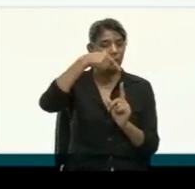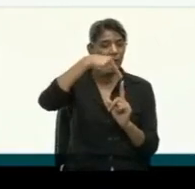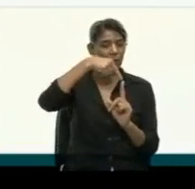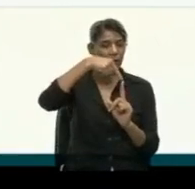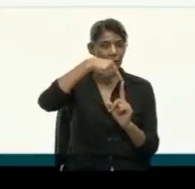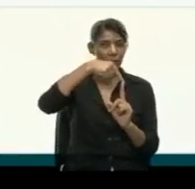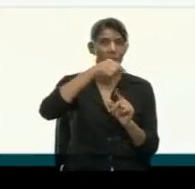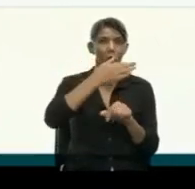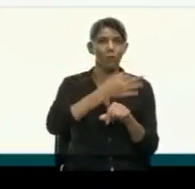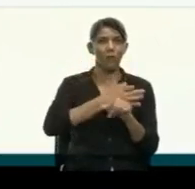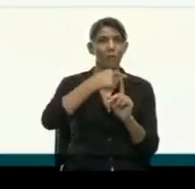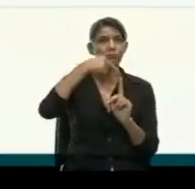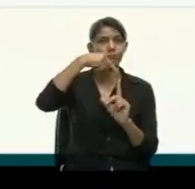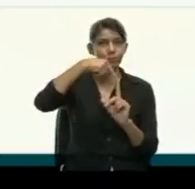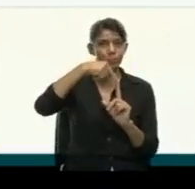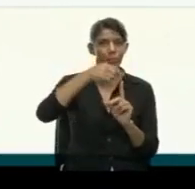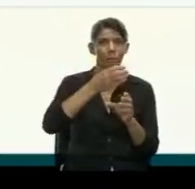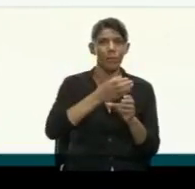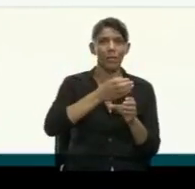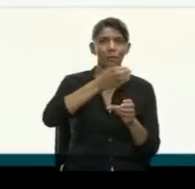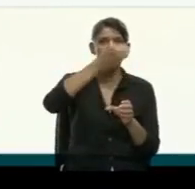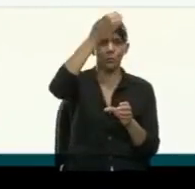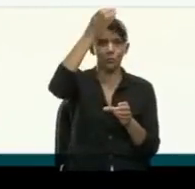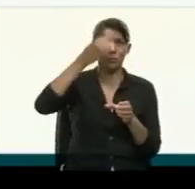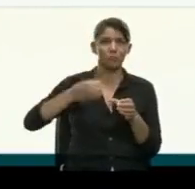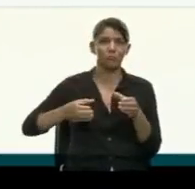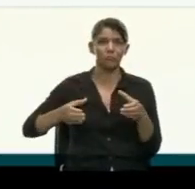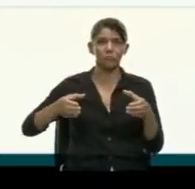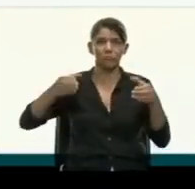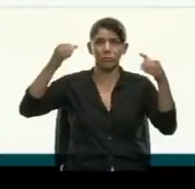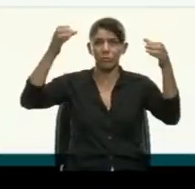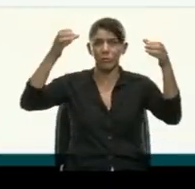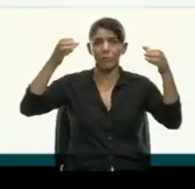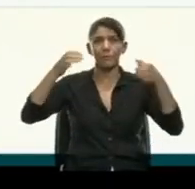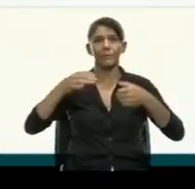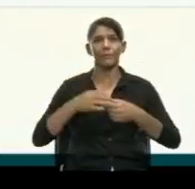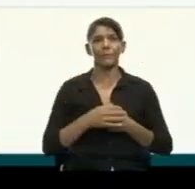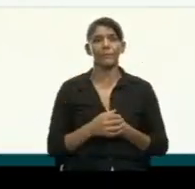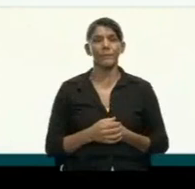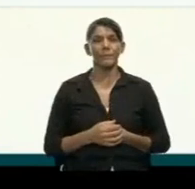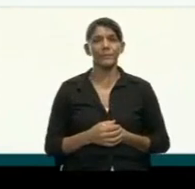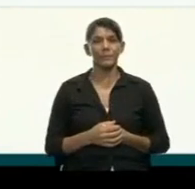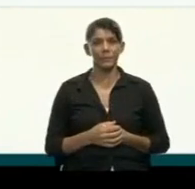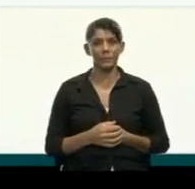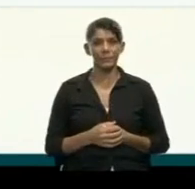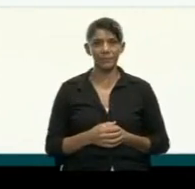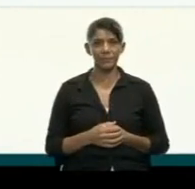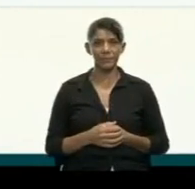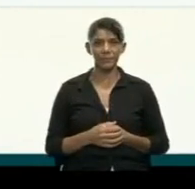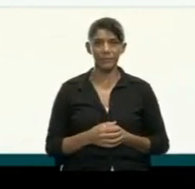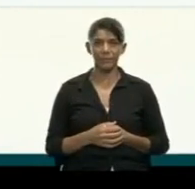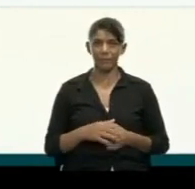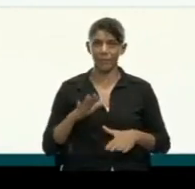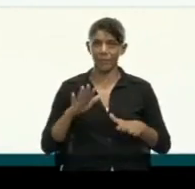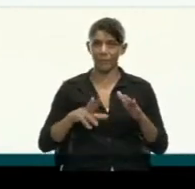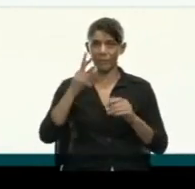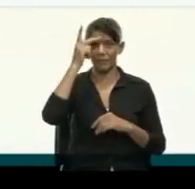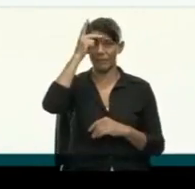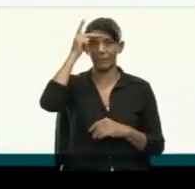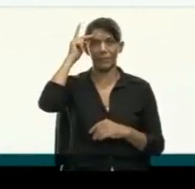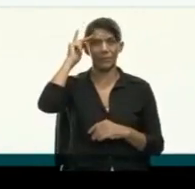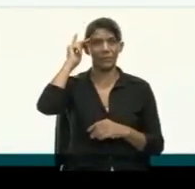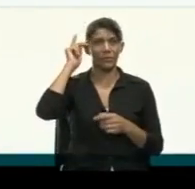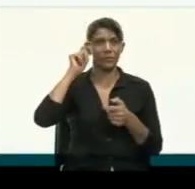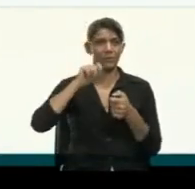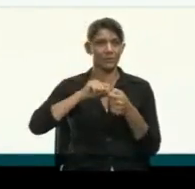de aço na outra, tá? E depois segue a concretagem. O que a galera costuma fazer? Que o professor, no